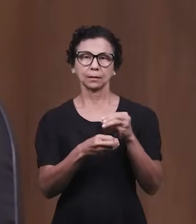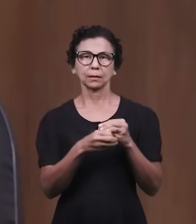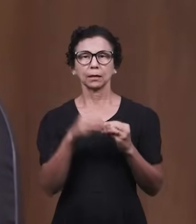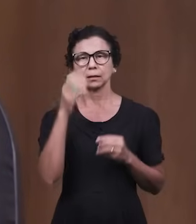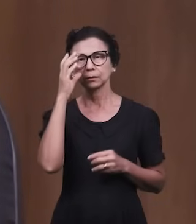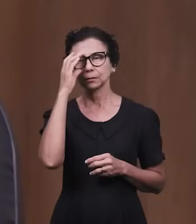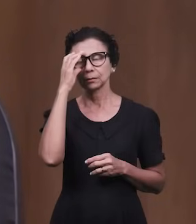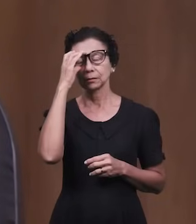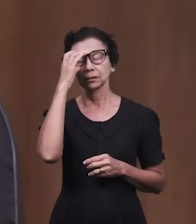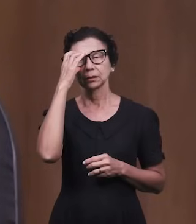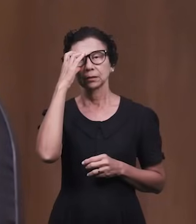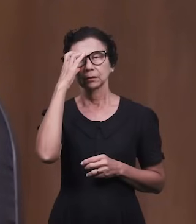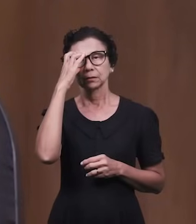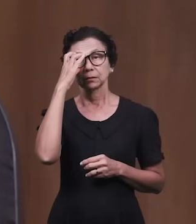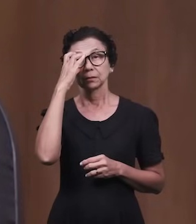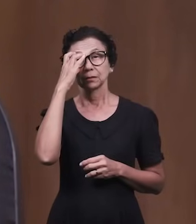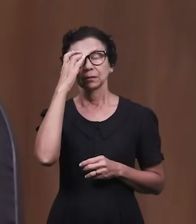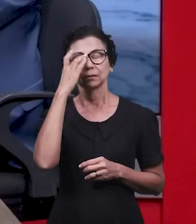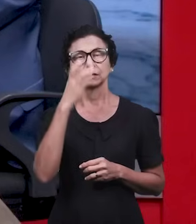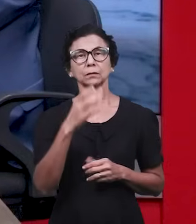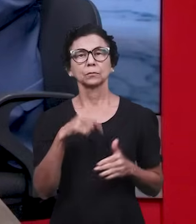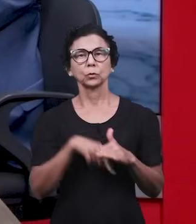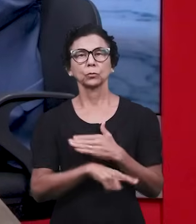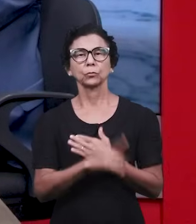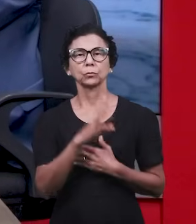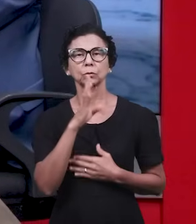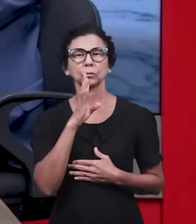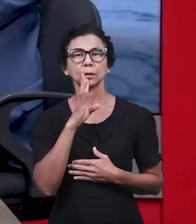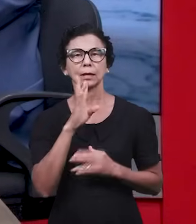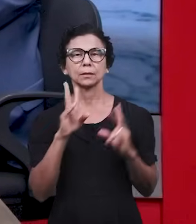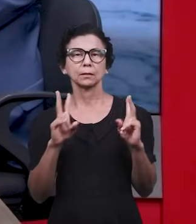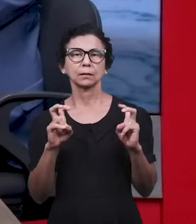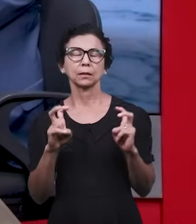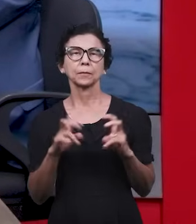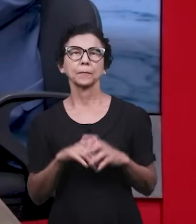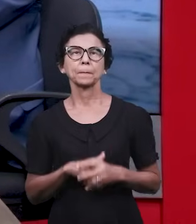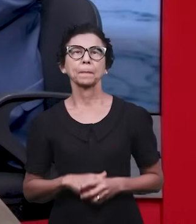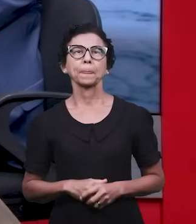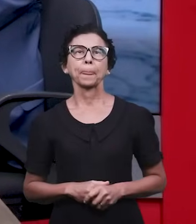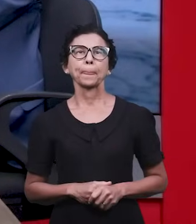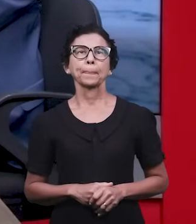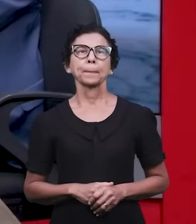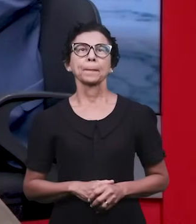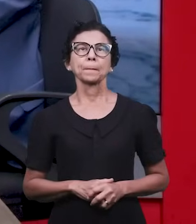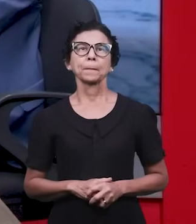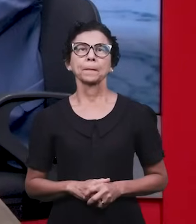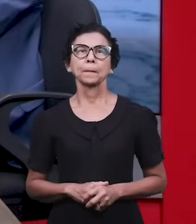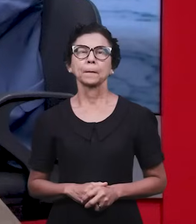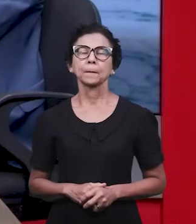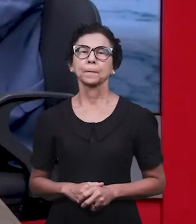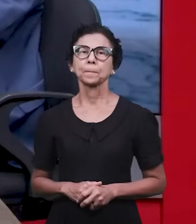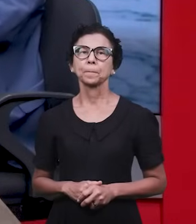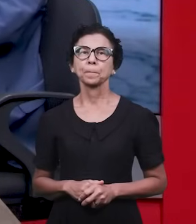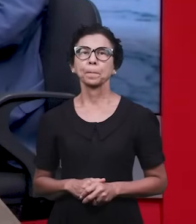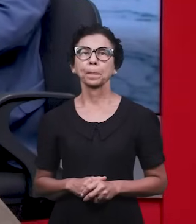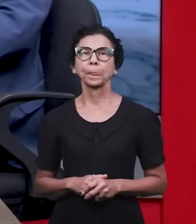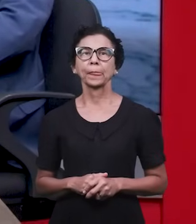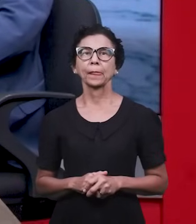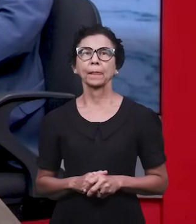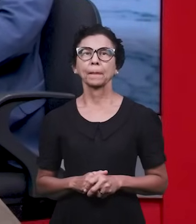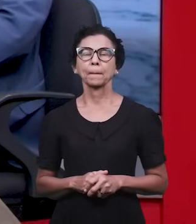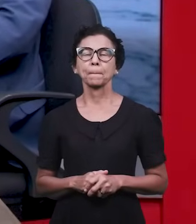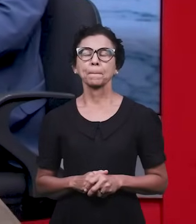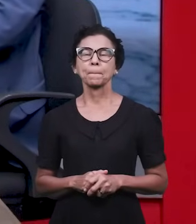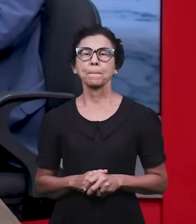conhece melhor esse tema. Eu posso simplificar a parte administrativa, como é que funciona a igreja. Tem